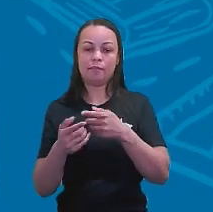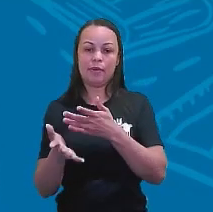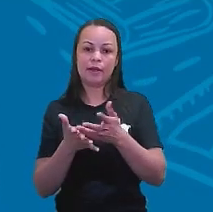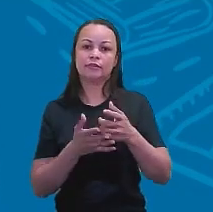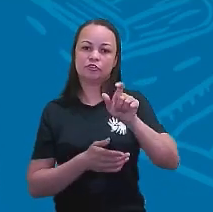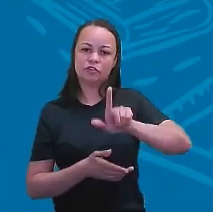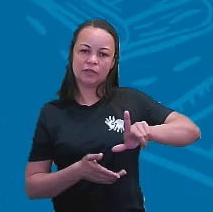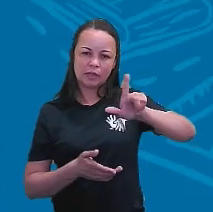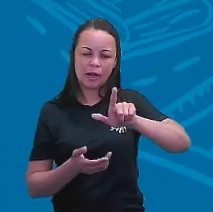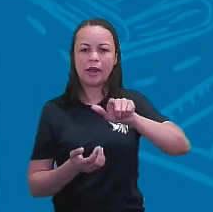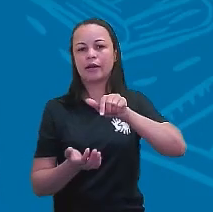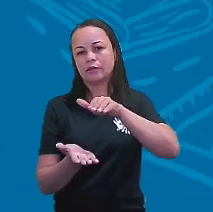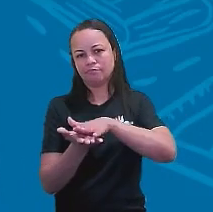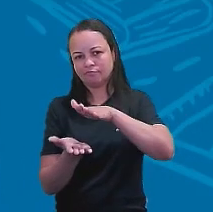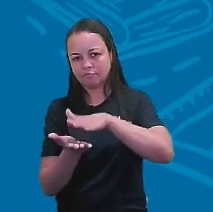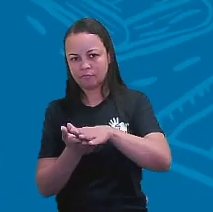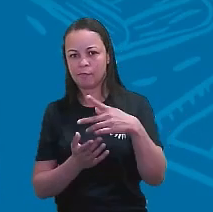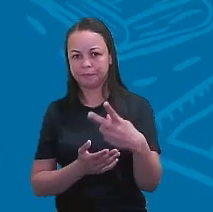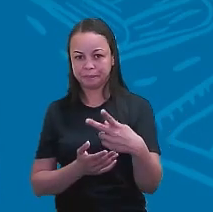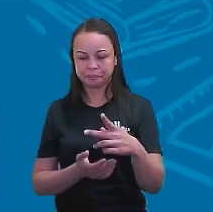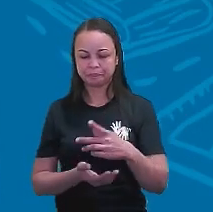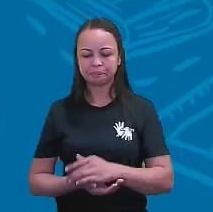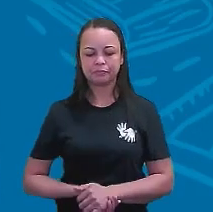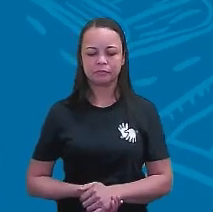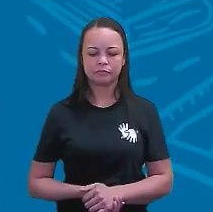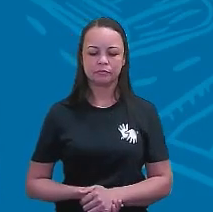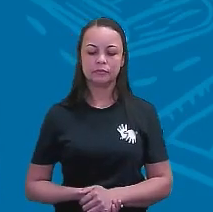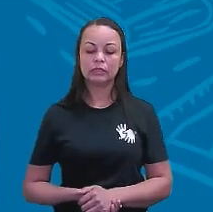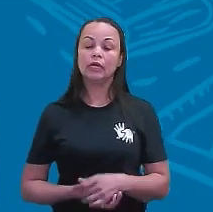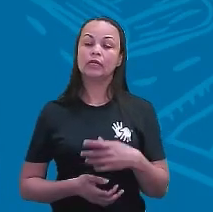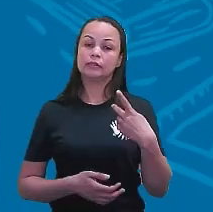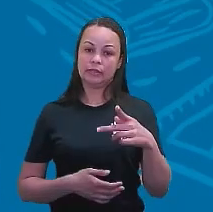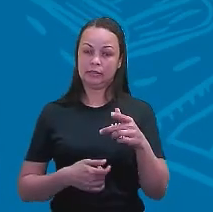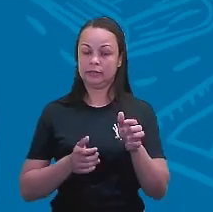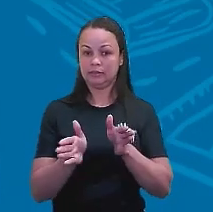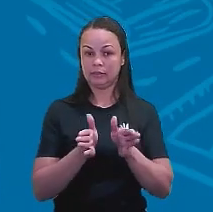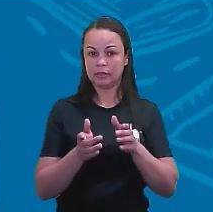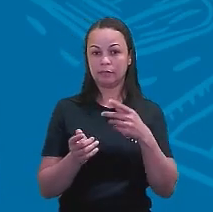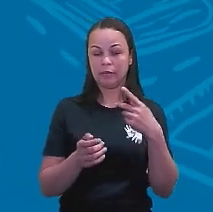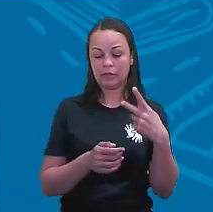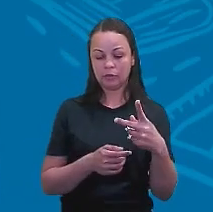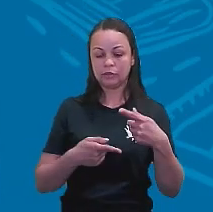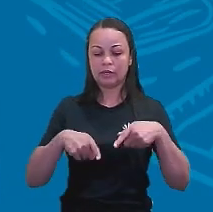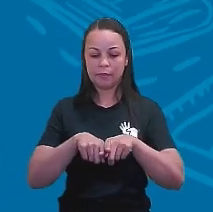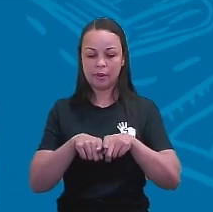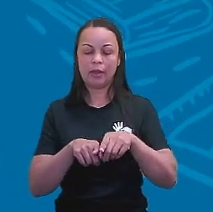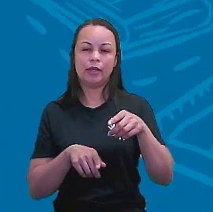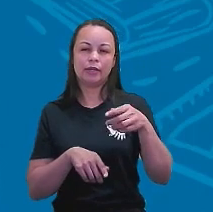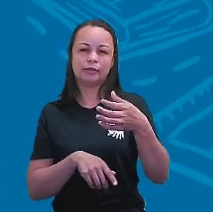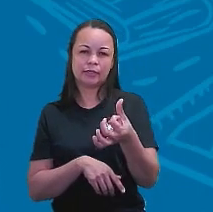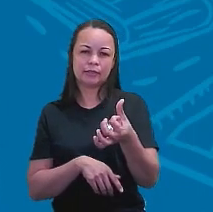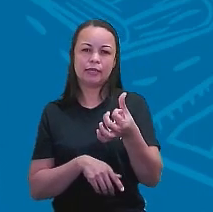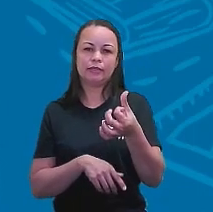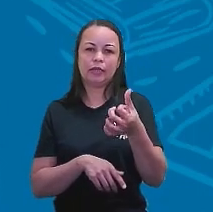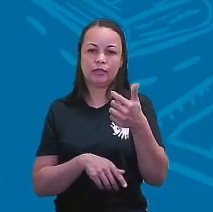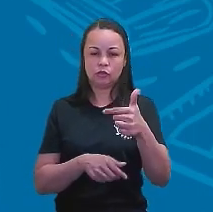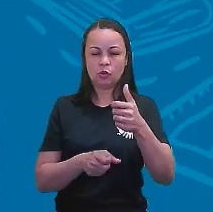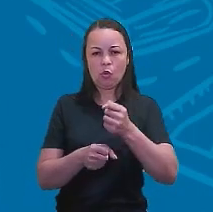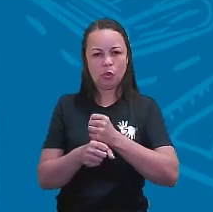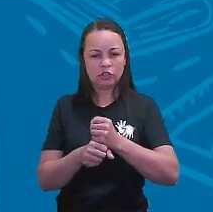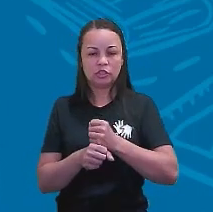nas obras em que publicava. Nessa mesma época, ou seja, em 62, foi nomeado